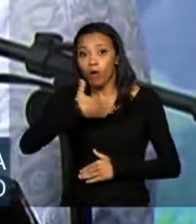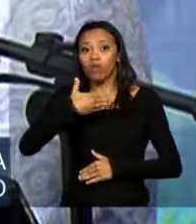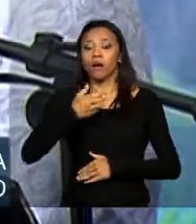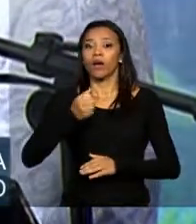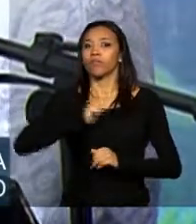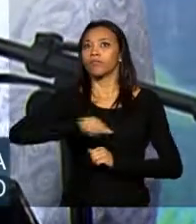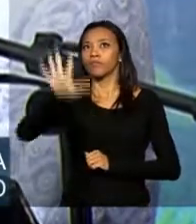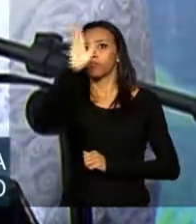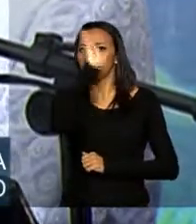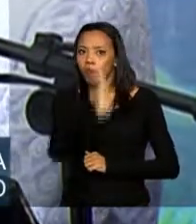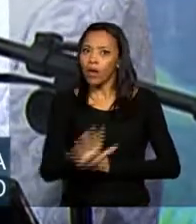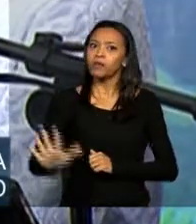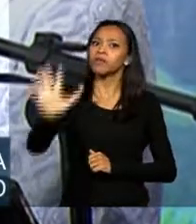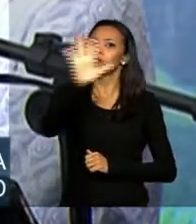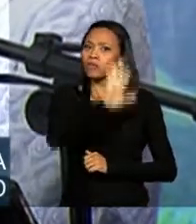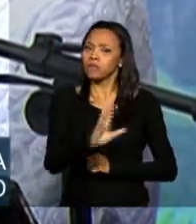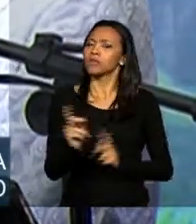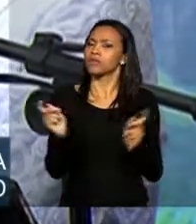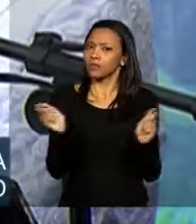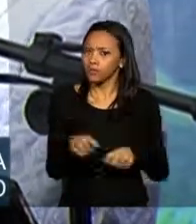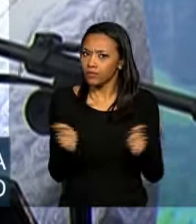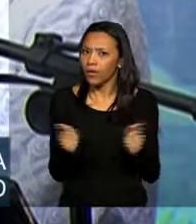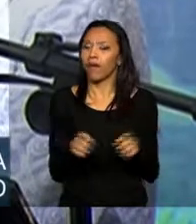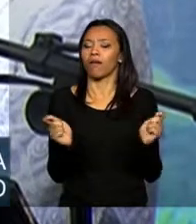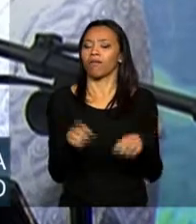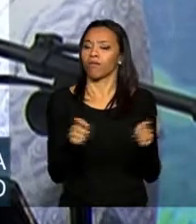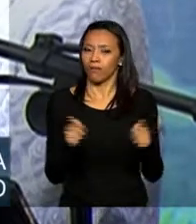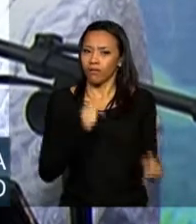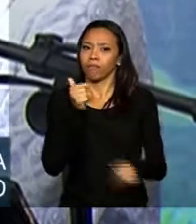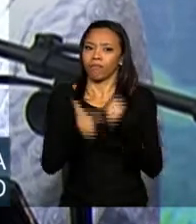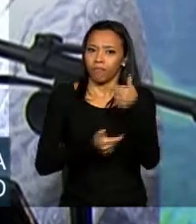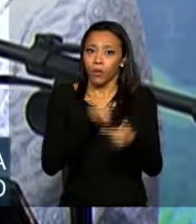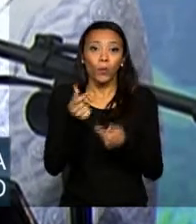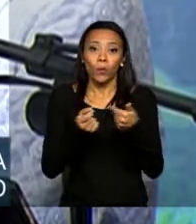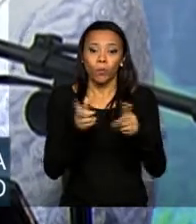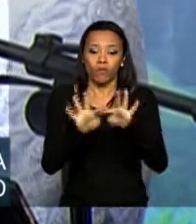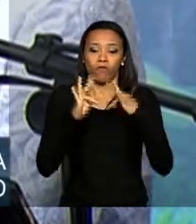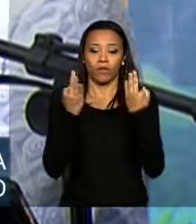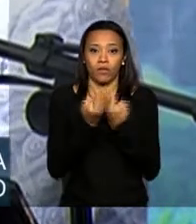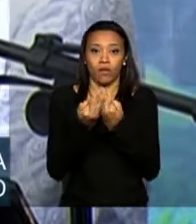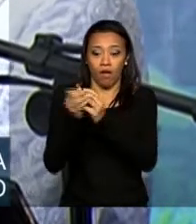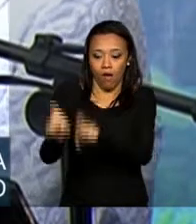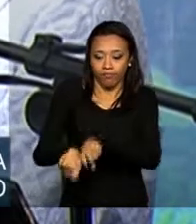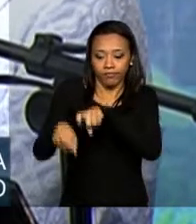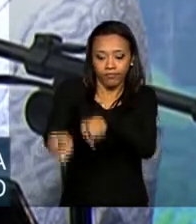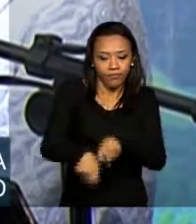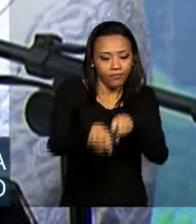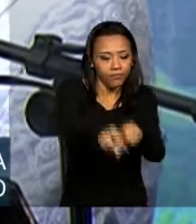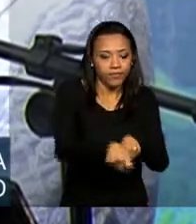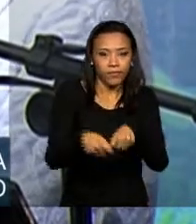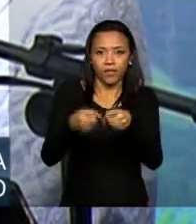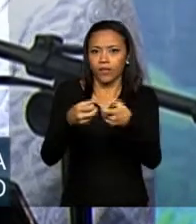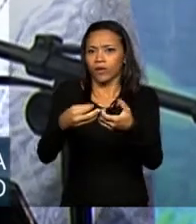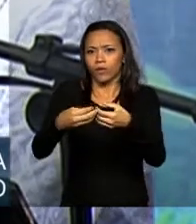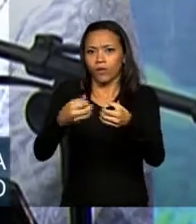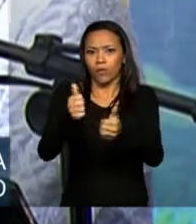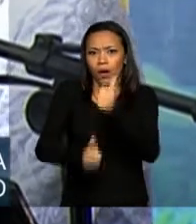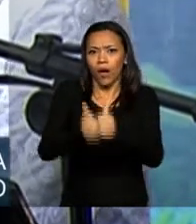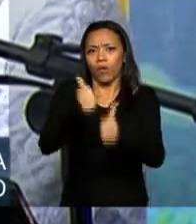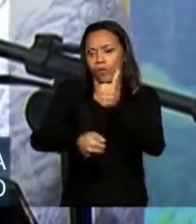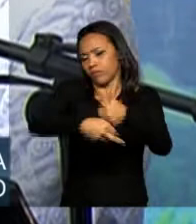possível sim desenvolver uma Agricultura Familiar de alta qualidade